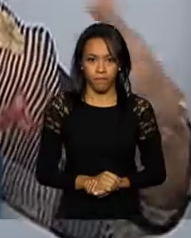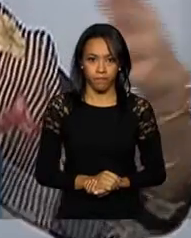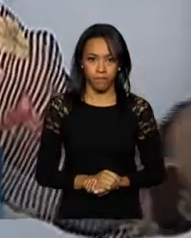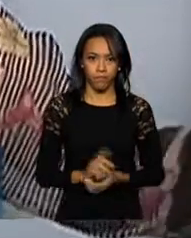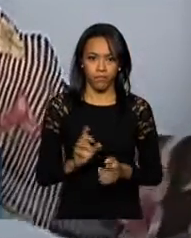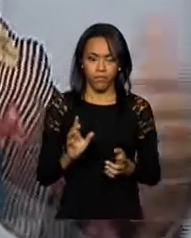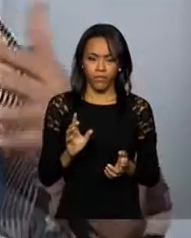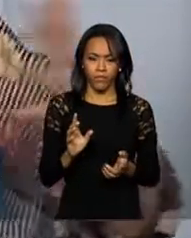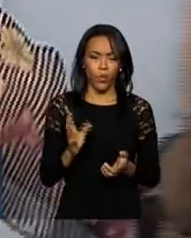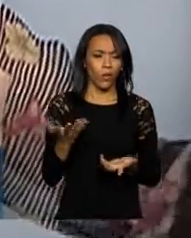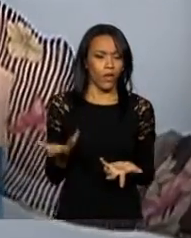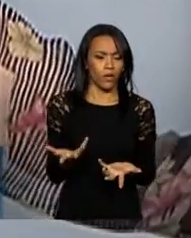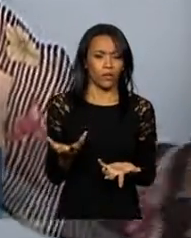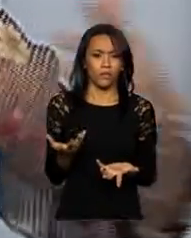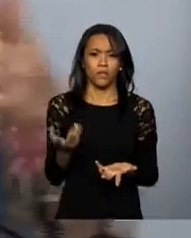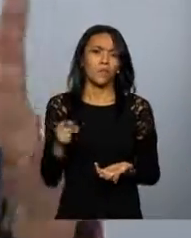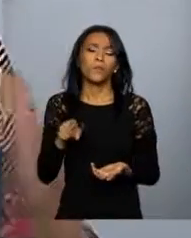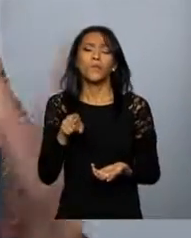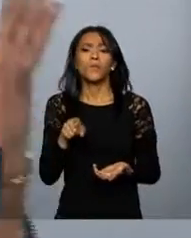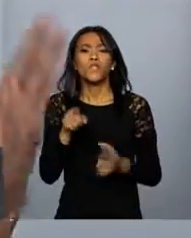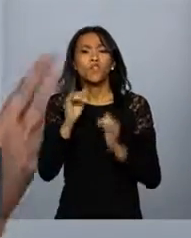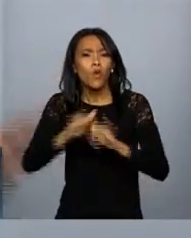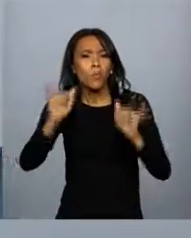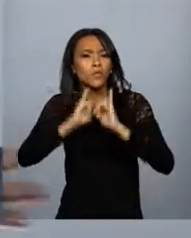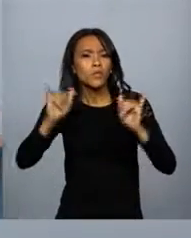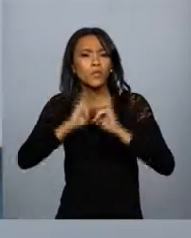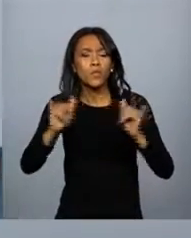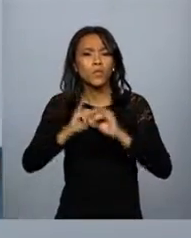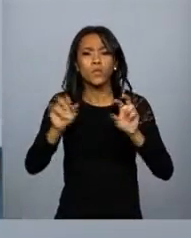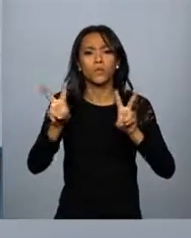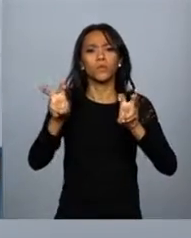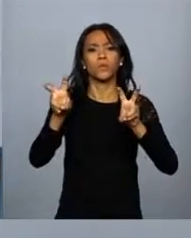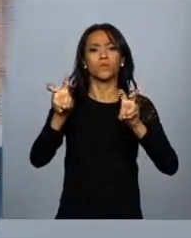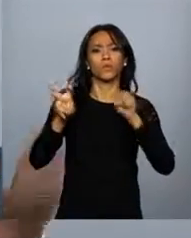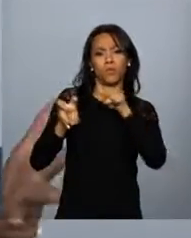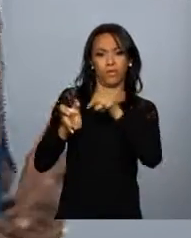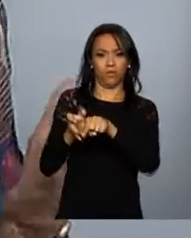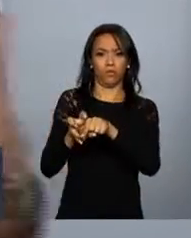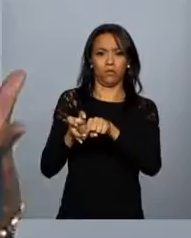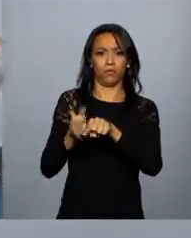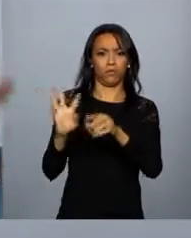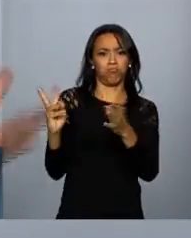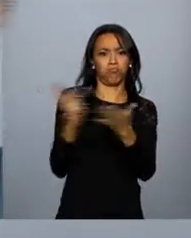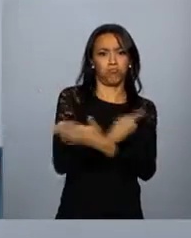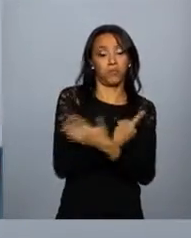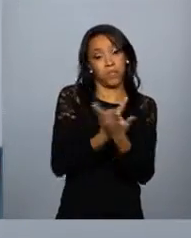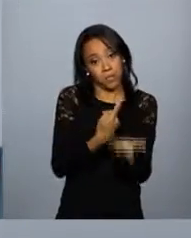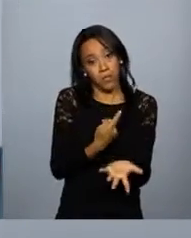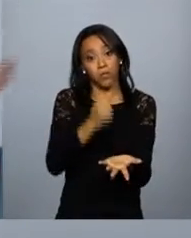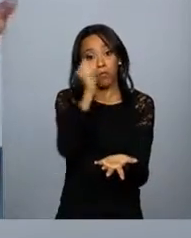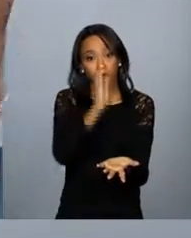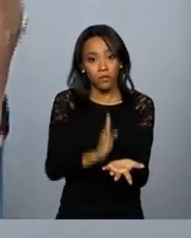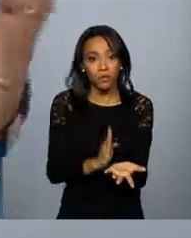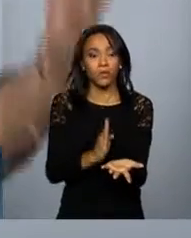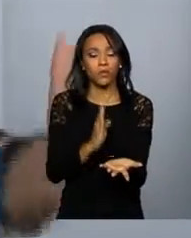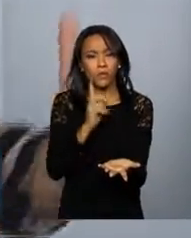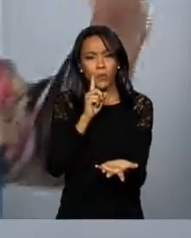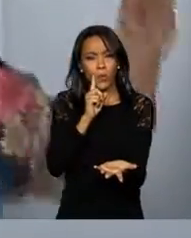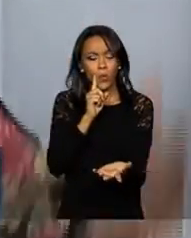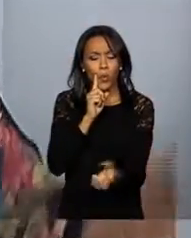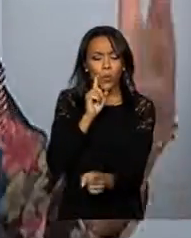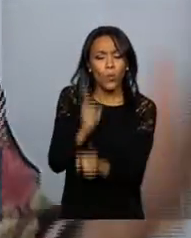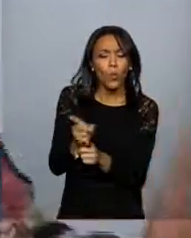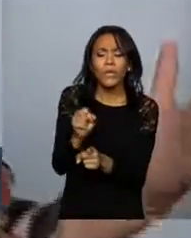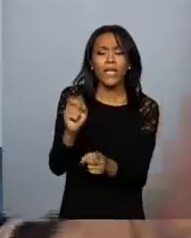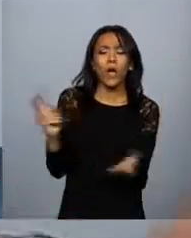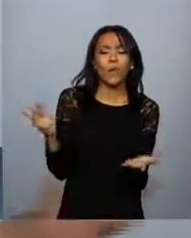análise de dados a esse respeito no mundo. Então, o próprio Brasil se encarregou de olhar. Mas o que pode